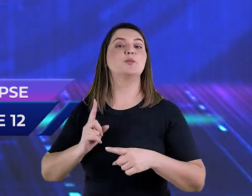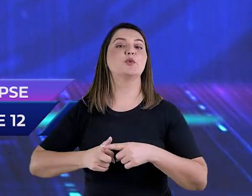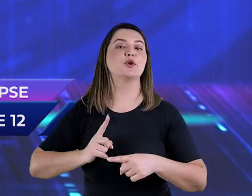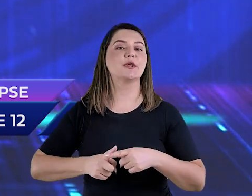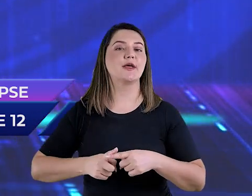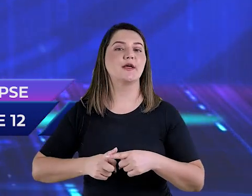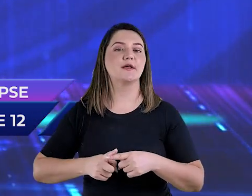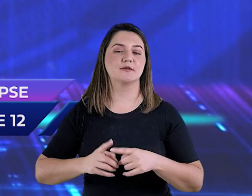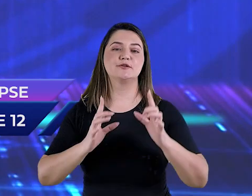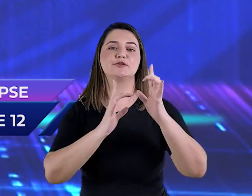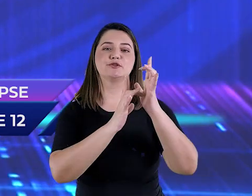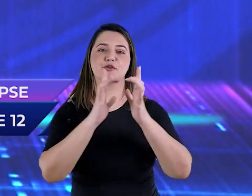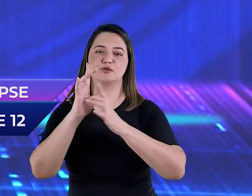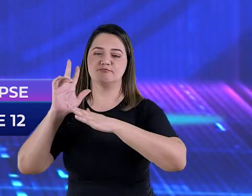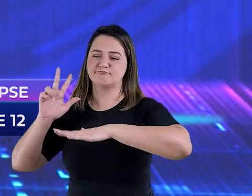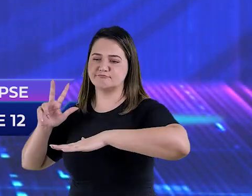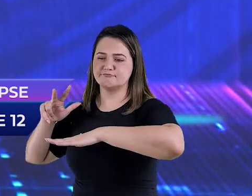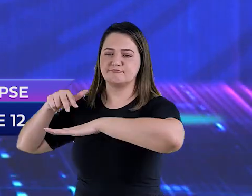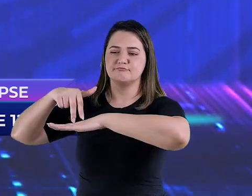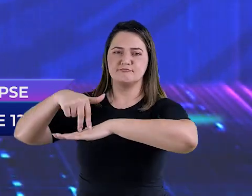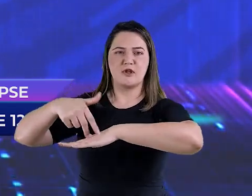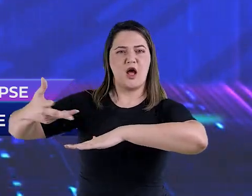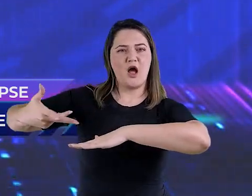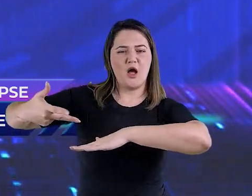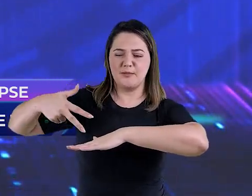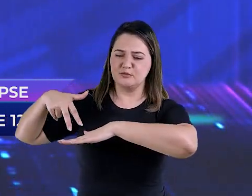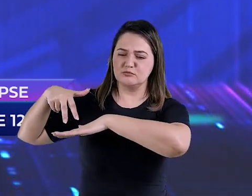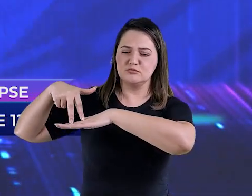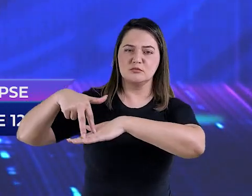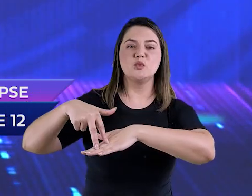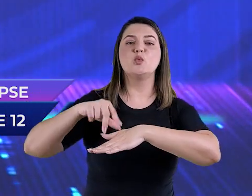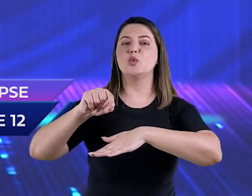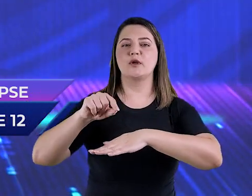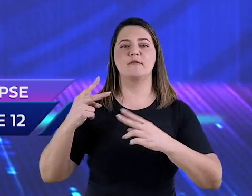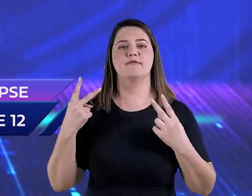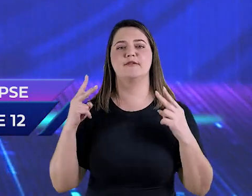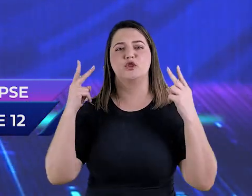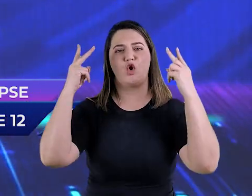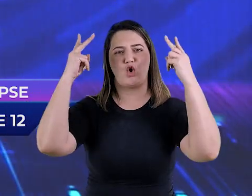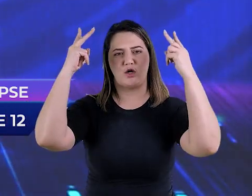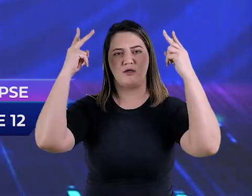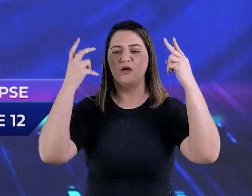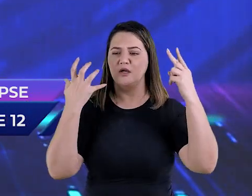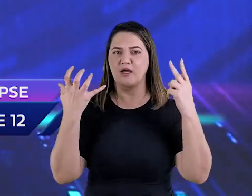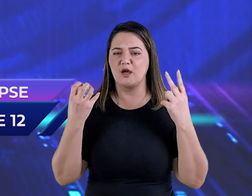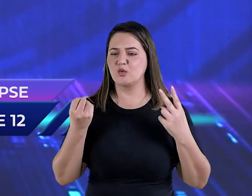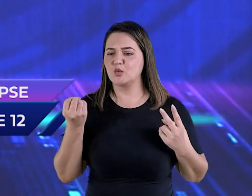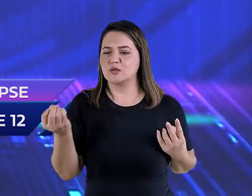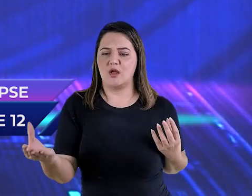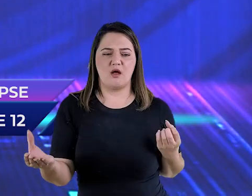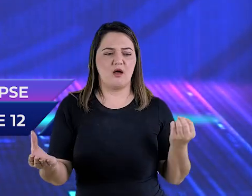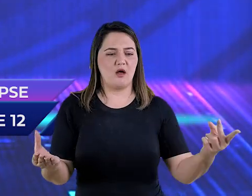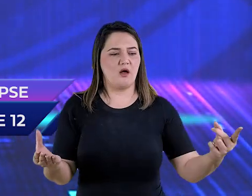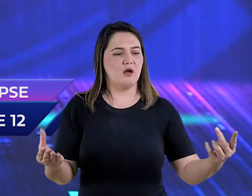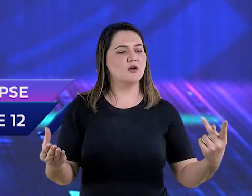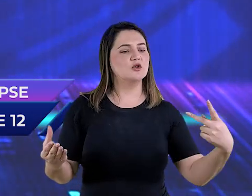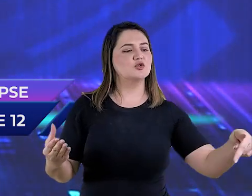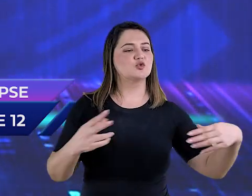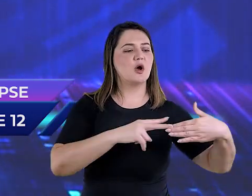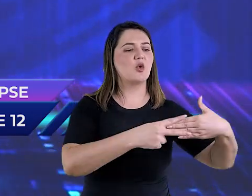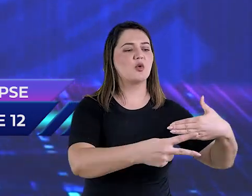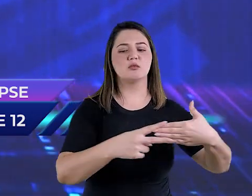E eis que venho sem demora, e comigo está o galardão, que tenho para retribuir a cada